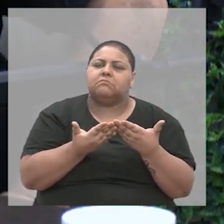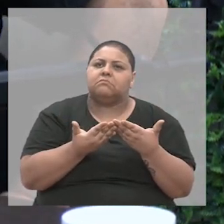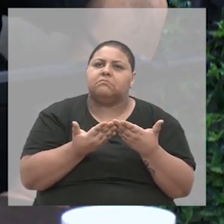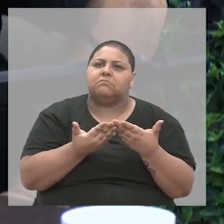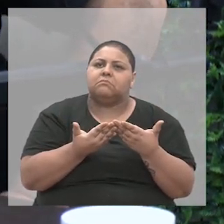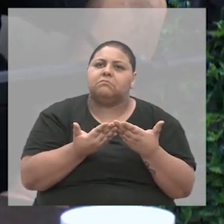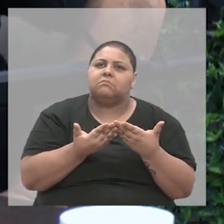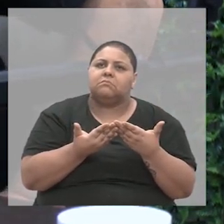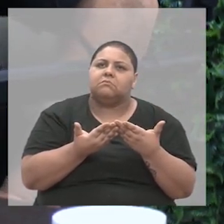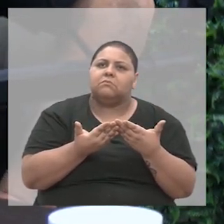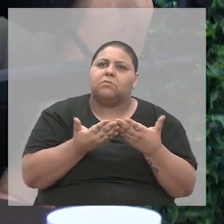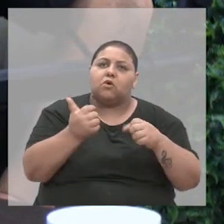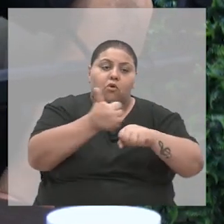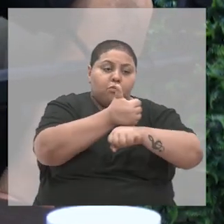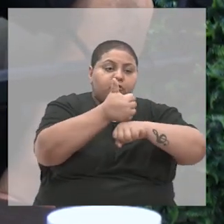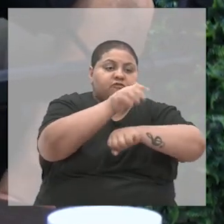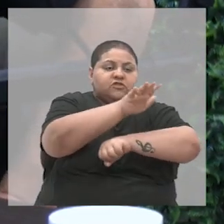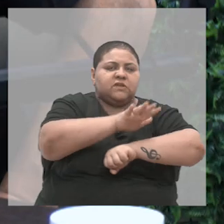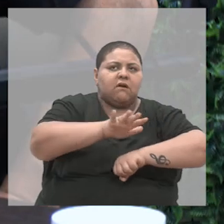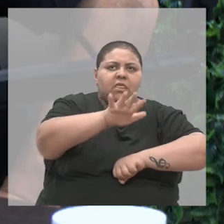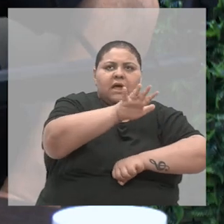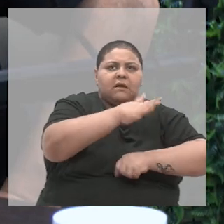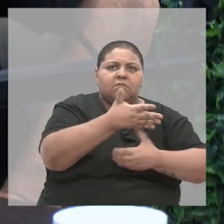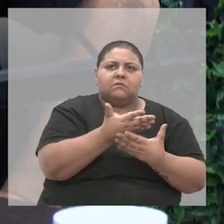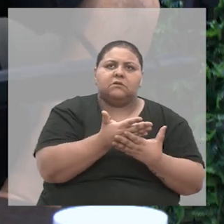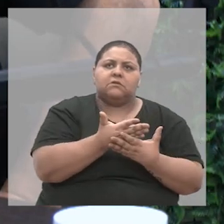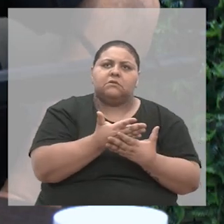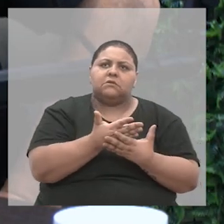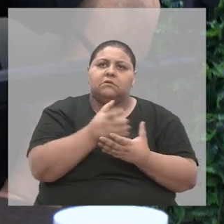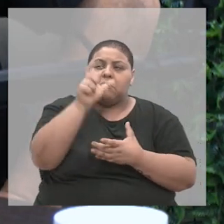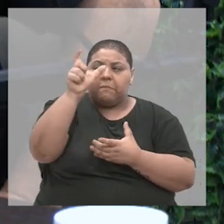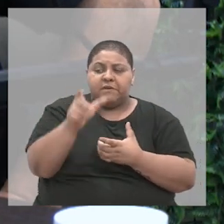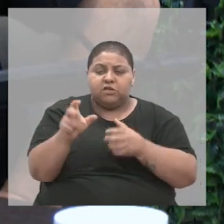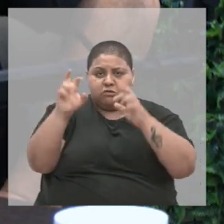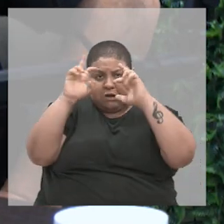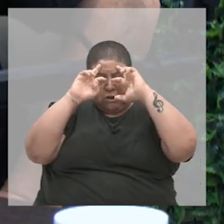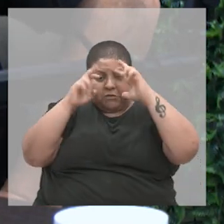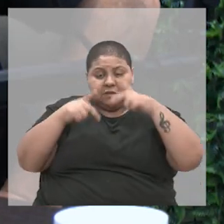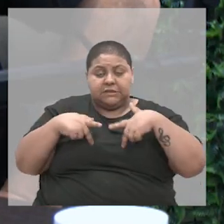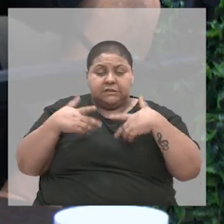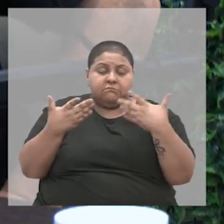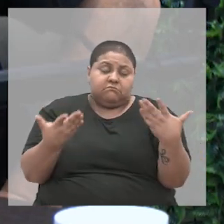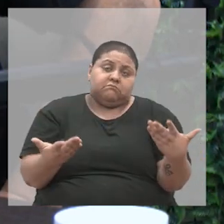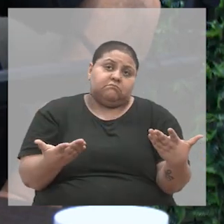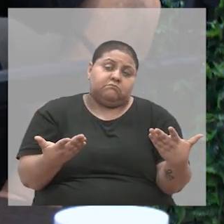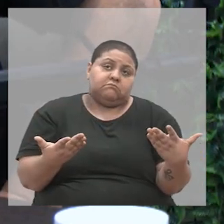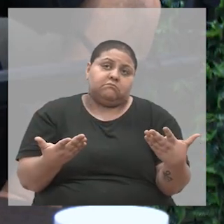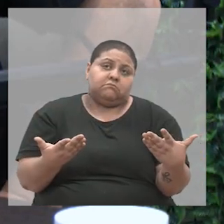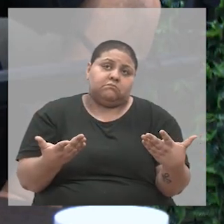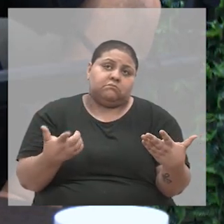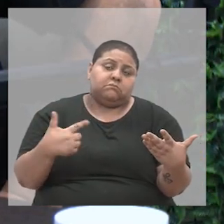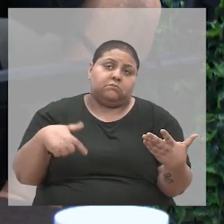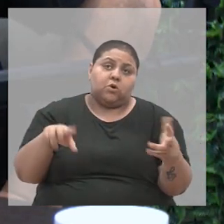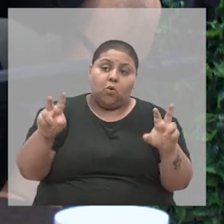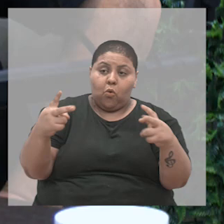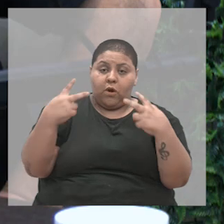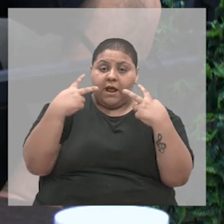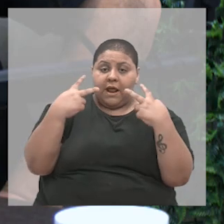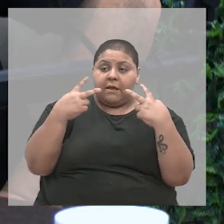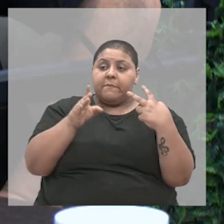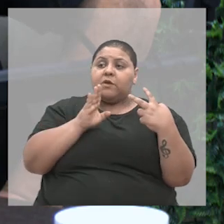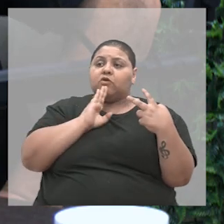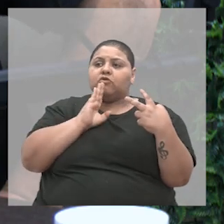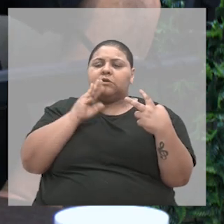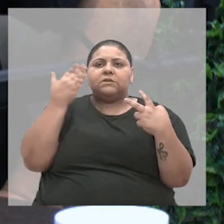tornar um grande profissional na área, ser alguém reconhecido talvez. Quando olharem para mim, me